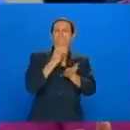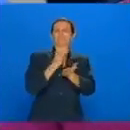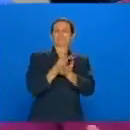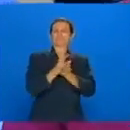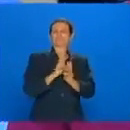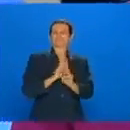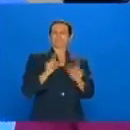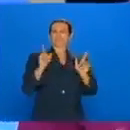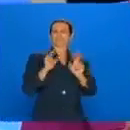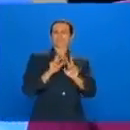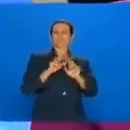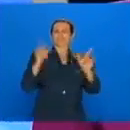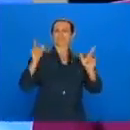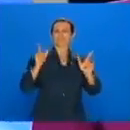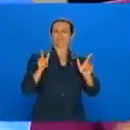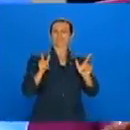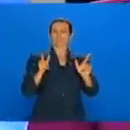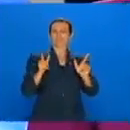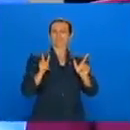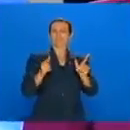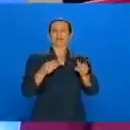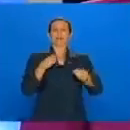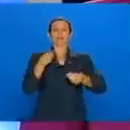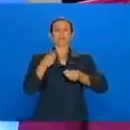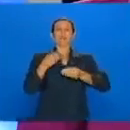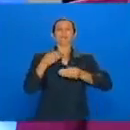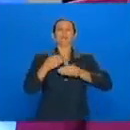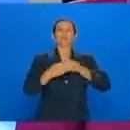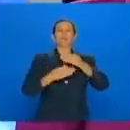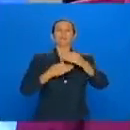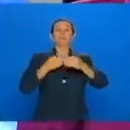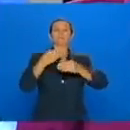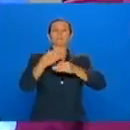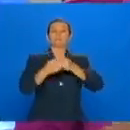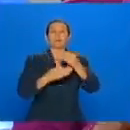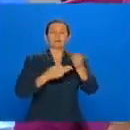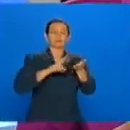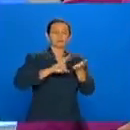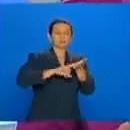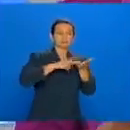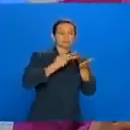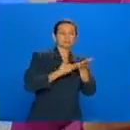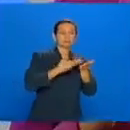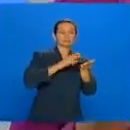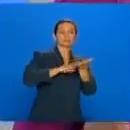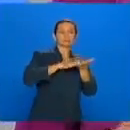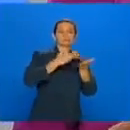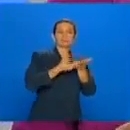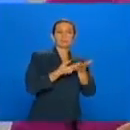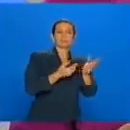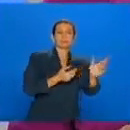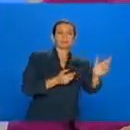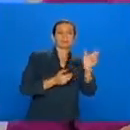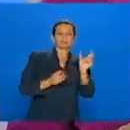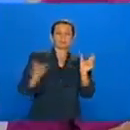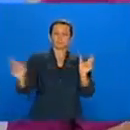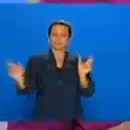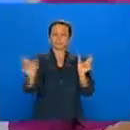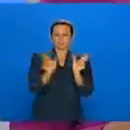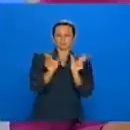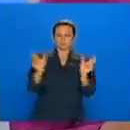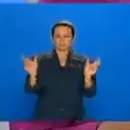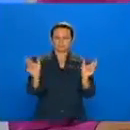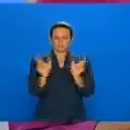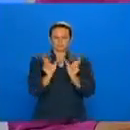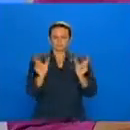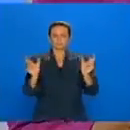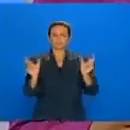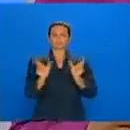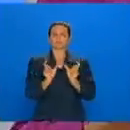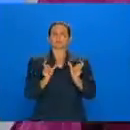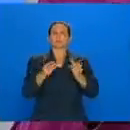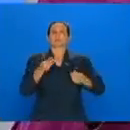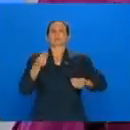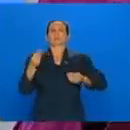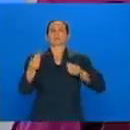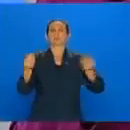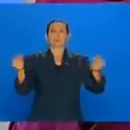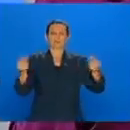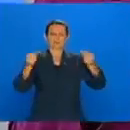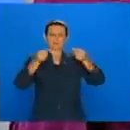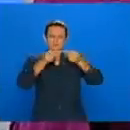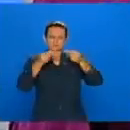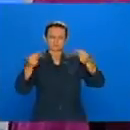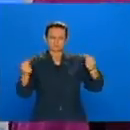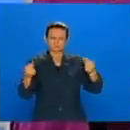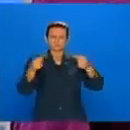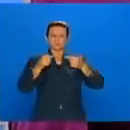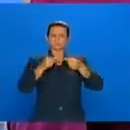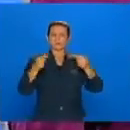O que falar, então, do processo de tradução de busca de equivalentes linguísticos nesses dois idiomas? Até porque, quando uma